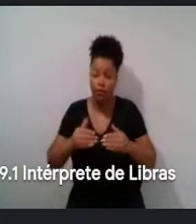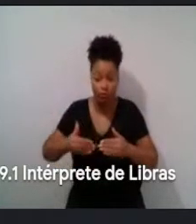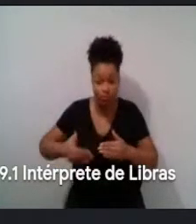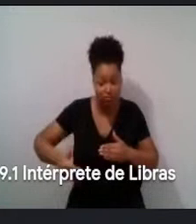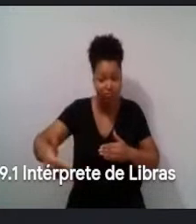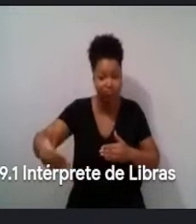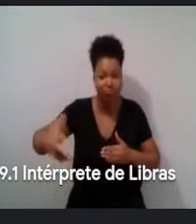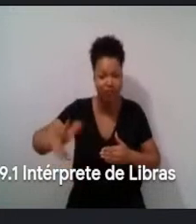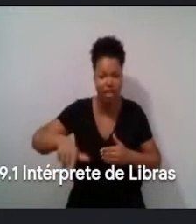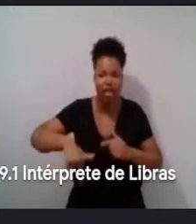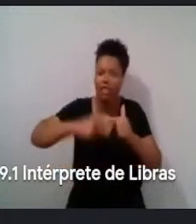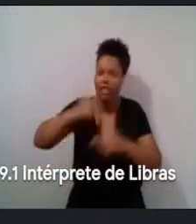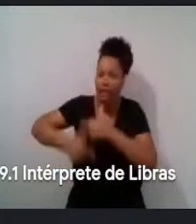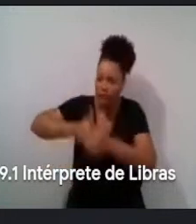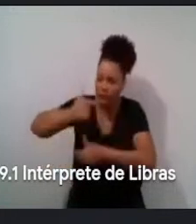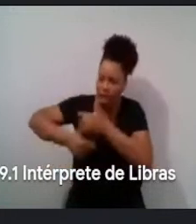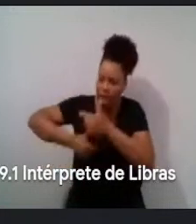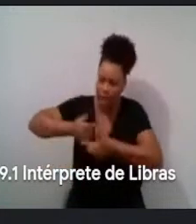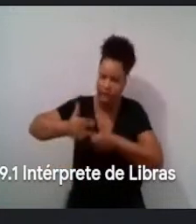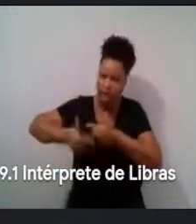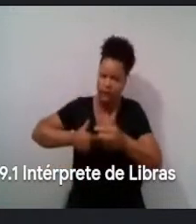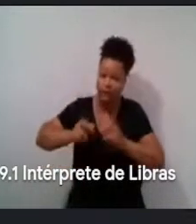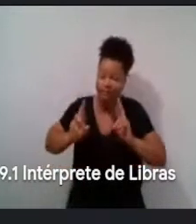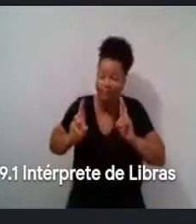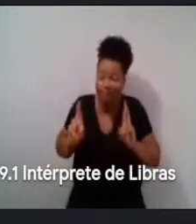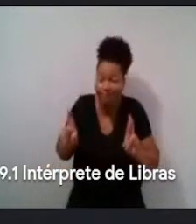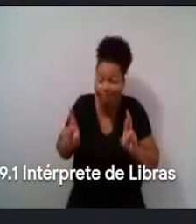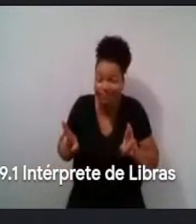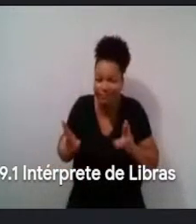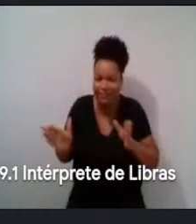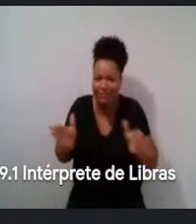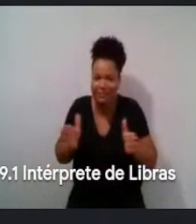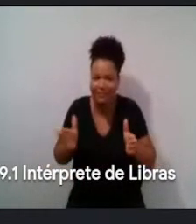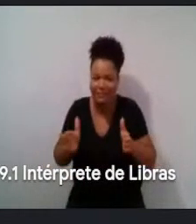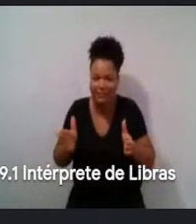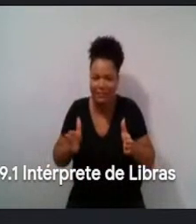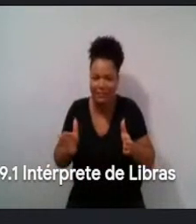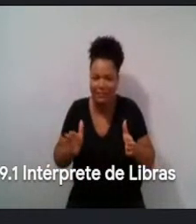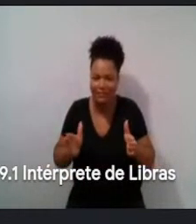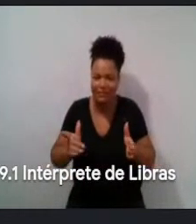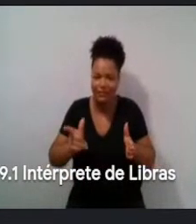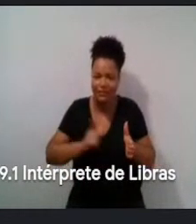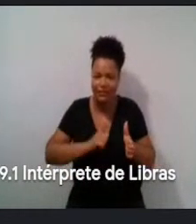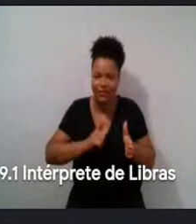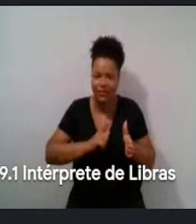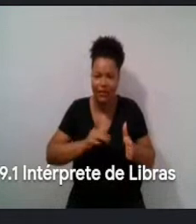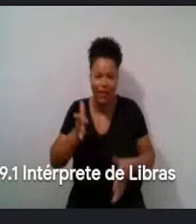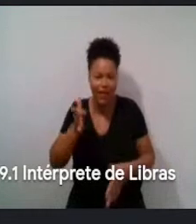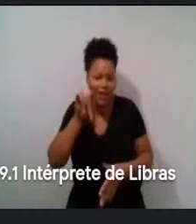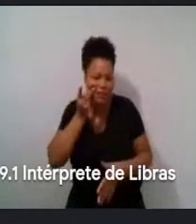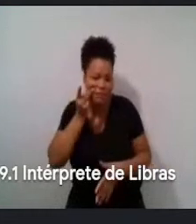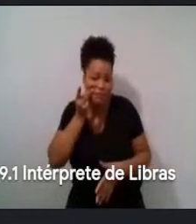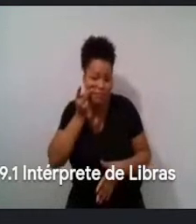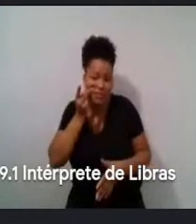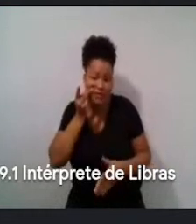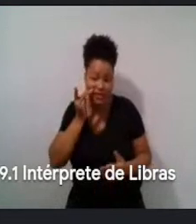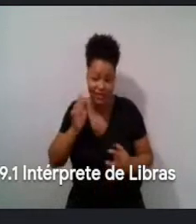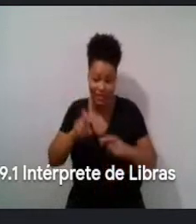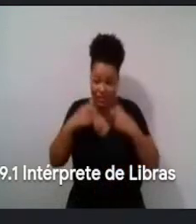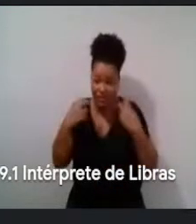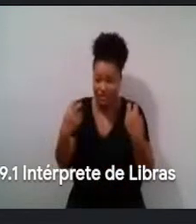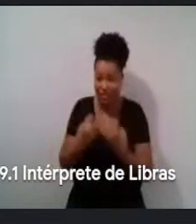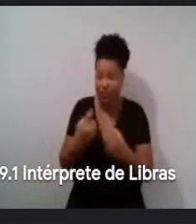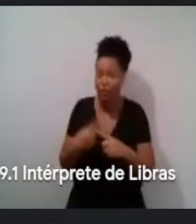trabalho é bem extensiva, né? E torcendo para que a época teremos pela via presencial, parece que é mais animadora, né? Uma sessão